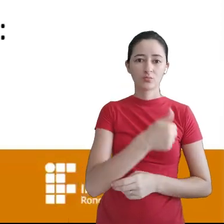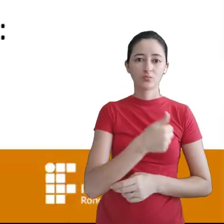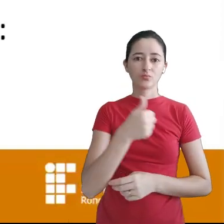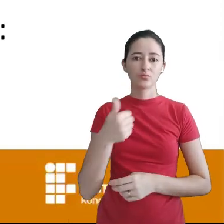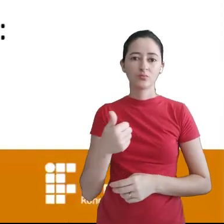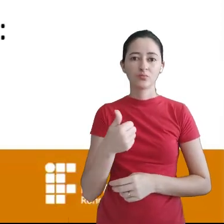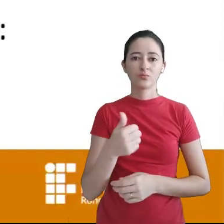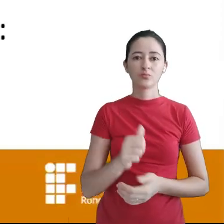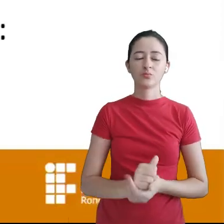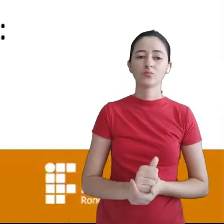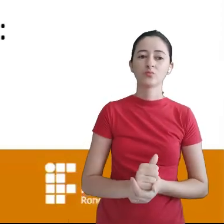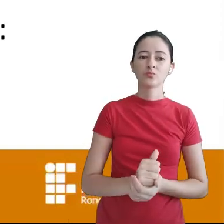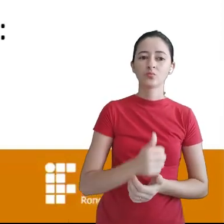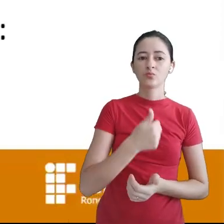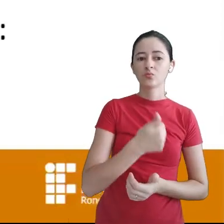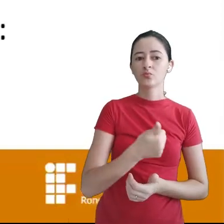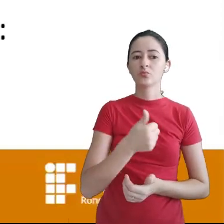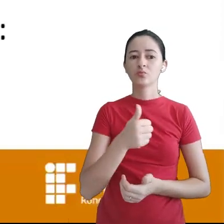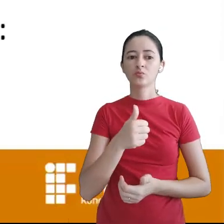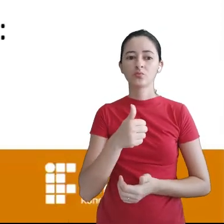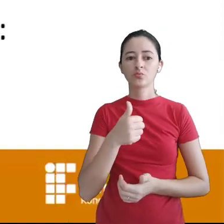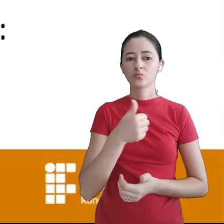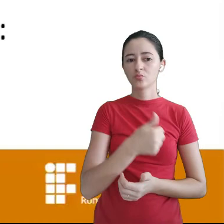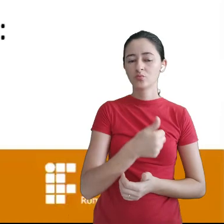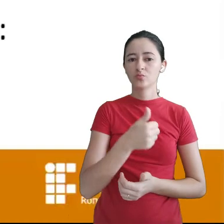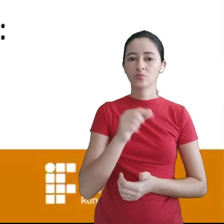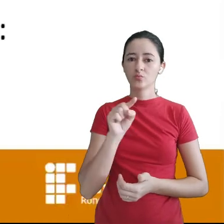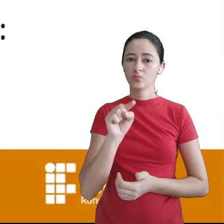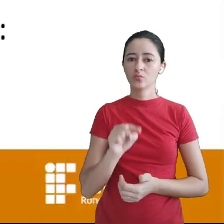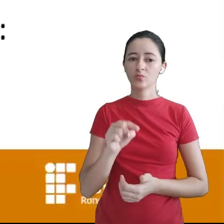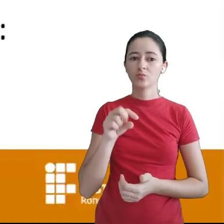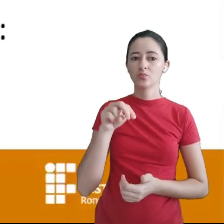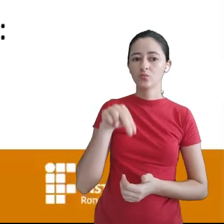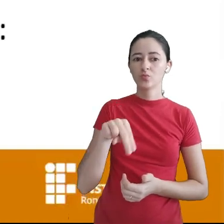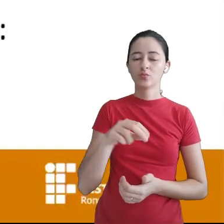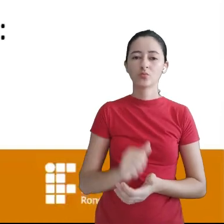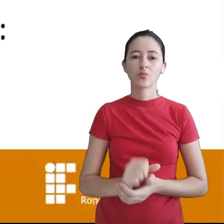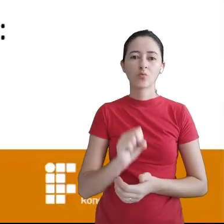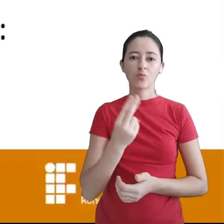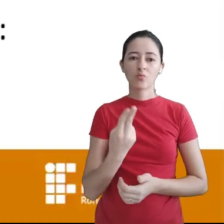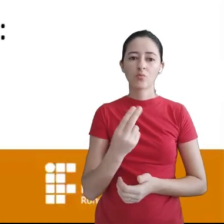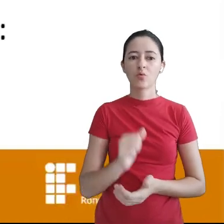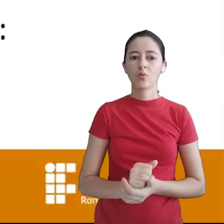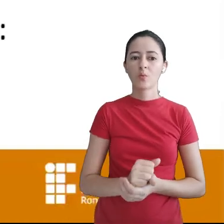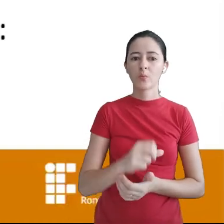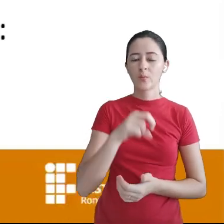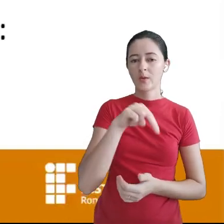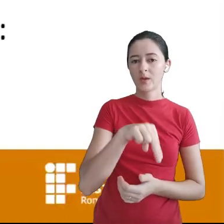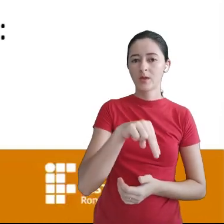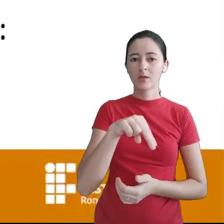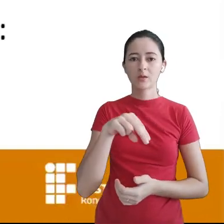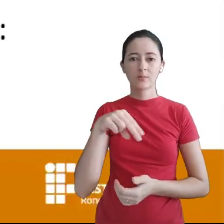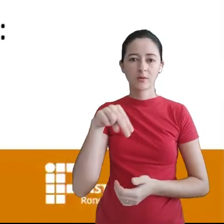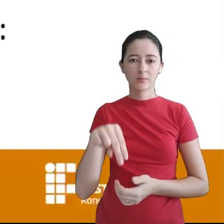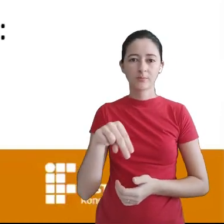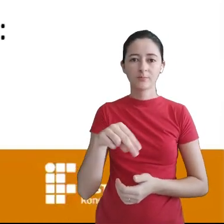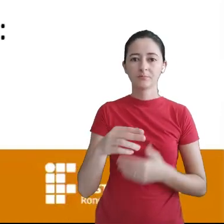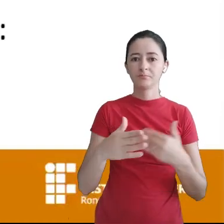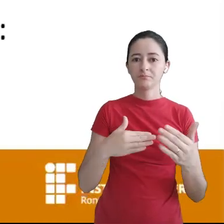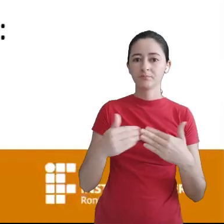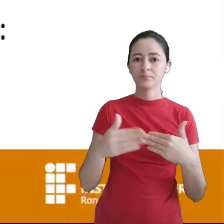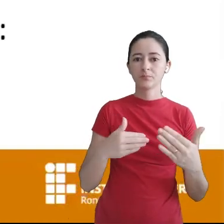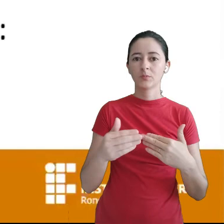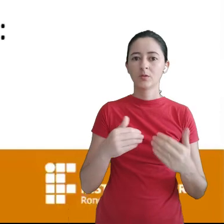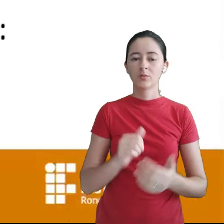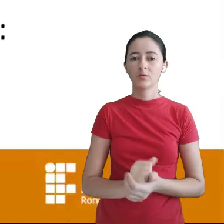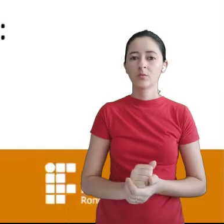há pouco, nós temos o relacionamento 1 para 1, ou 1, 2.1, 1 para N, 1, 2.N. Pode ser 1 para N ou N